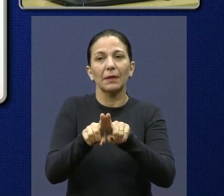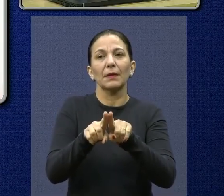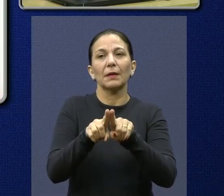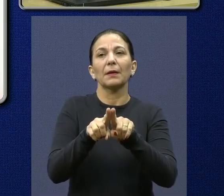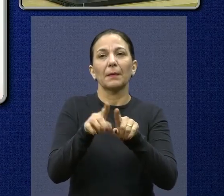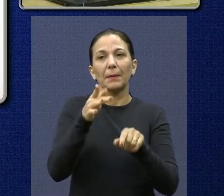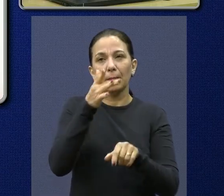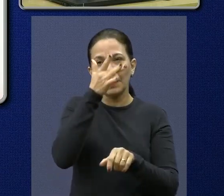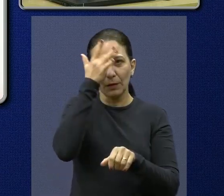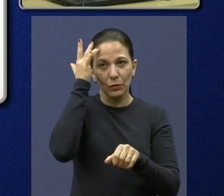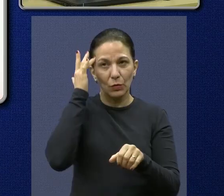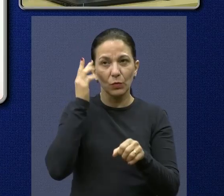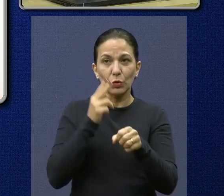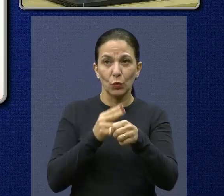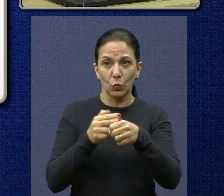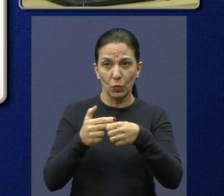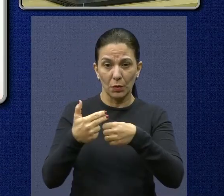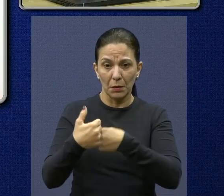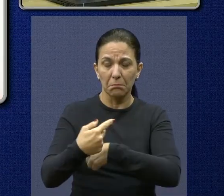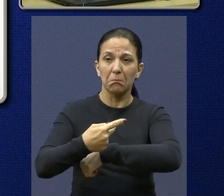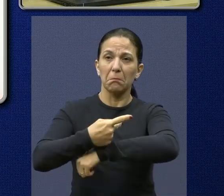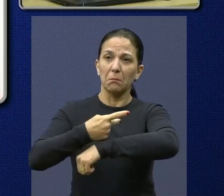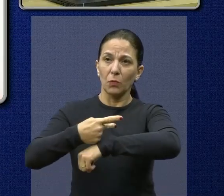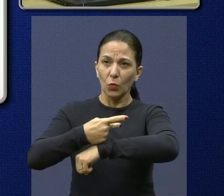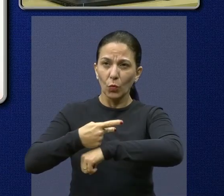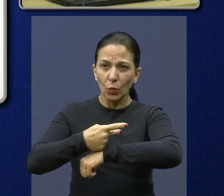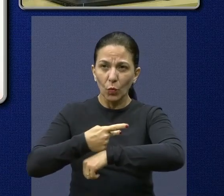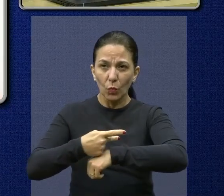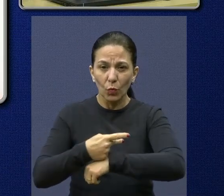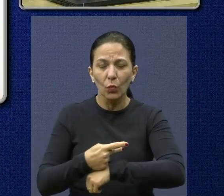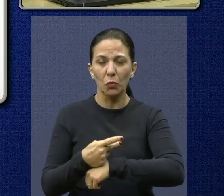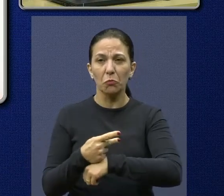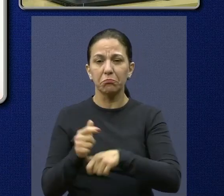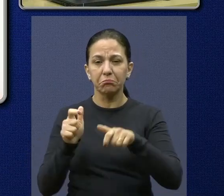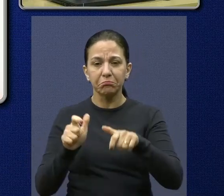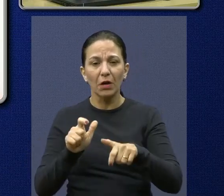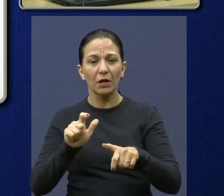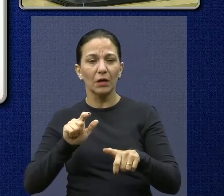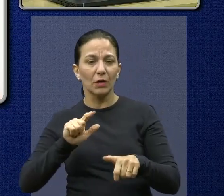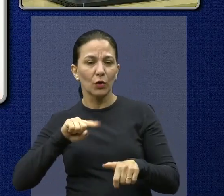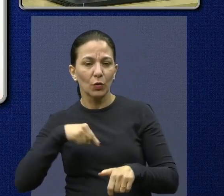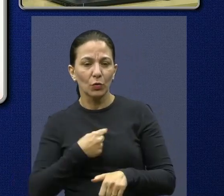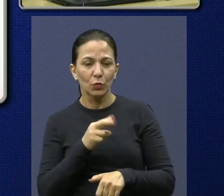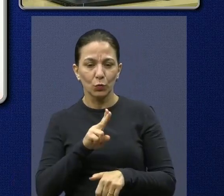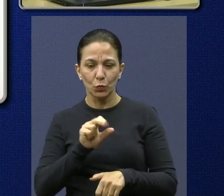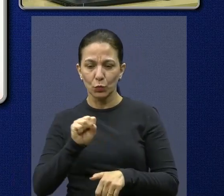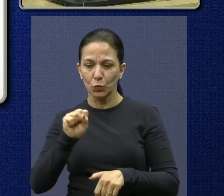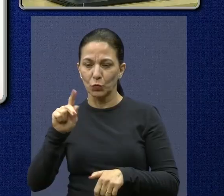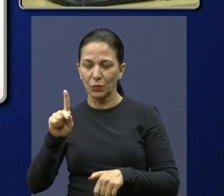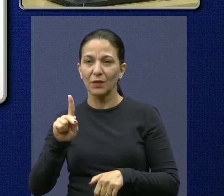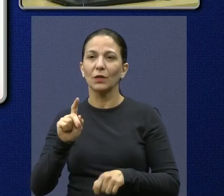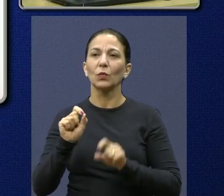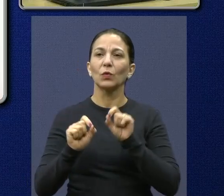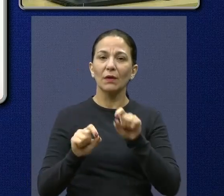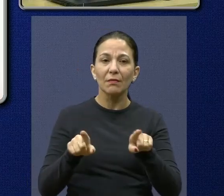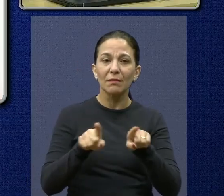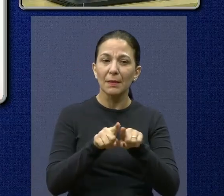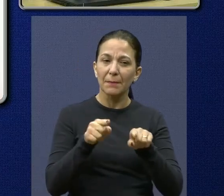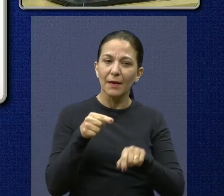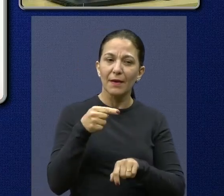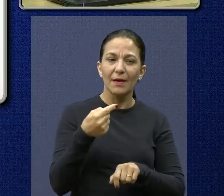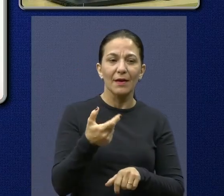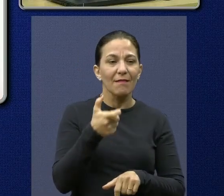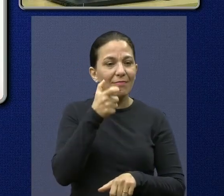da Unicamp nos procurou, também lá no nosso ambulatório, né? Para conhecer um pouquinho, porque eles têm interesse de abrir também um